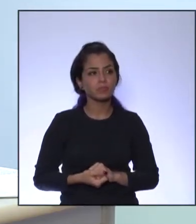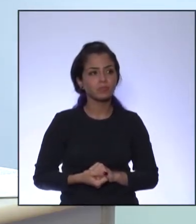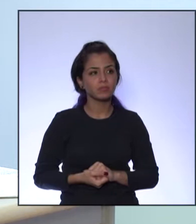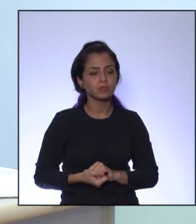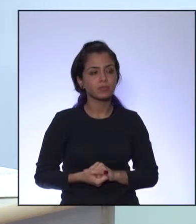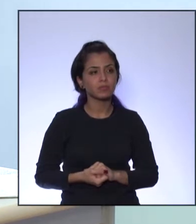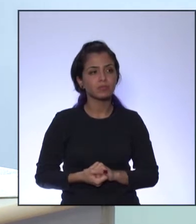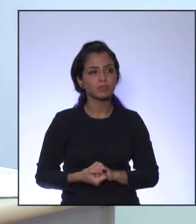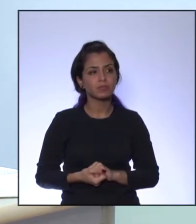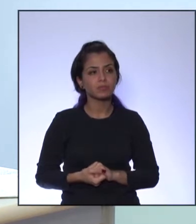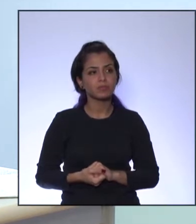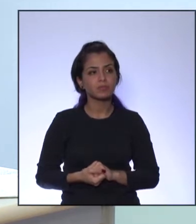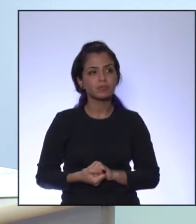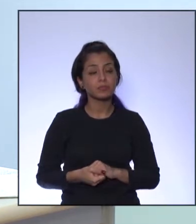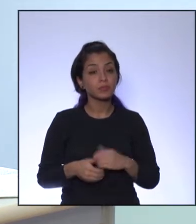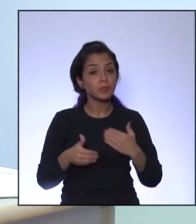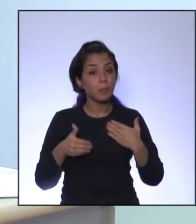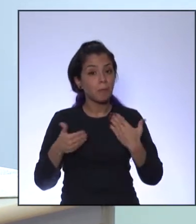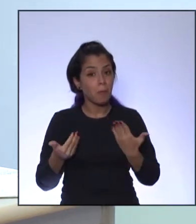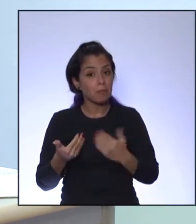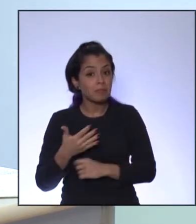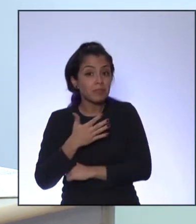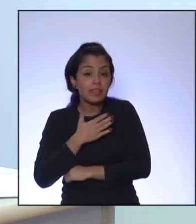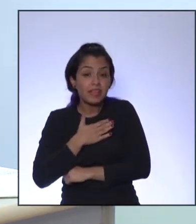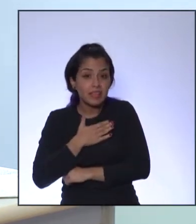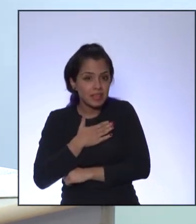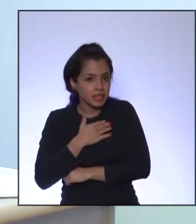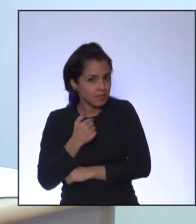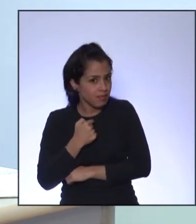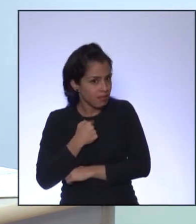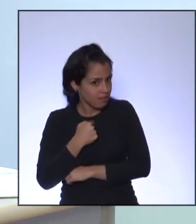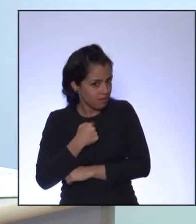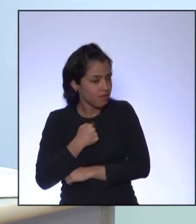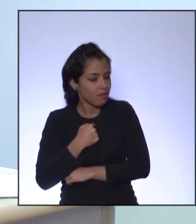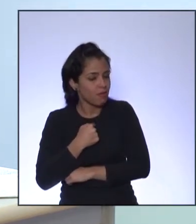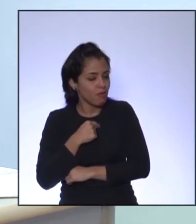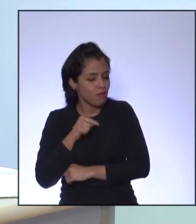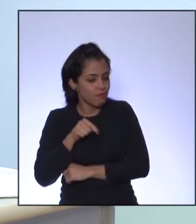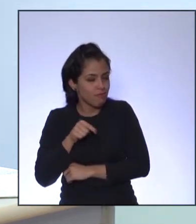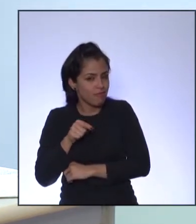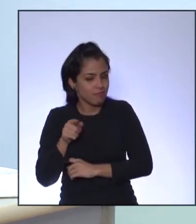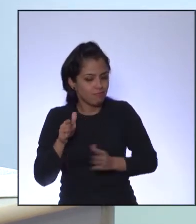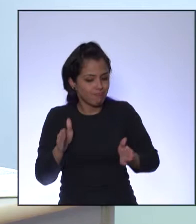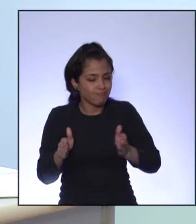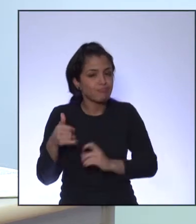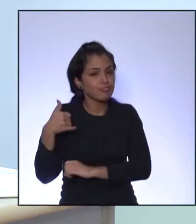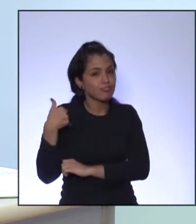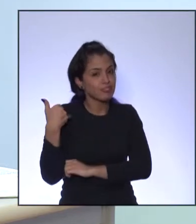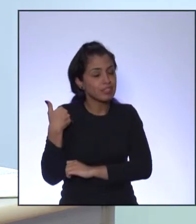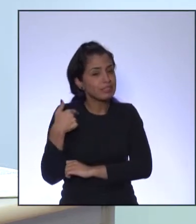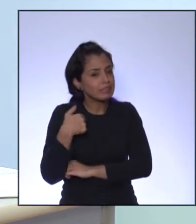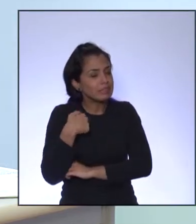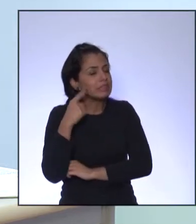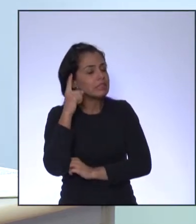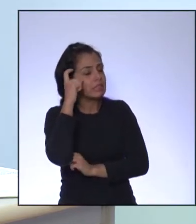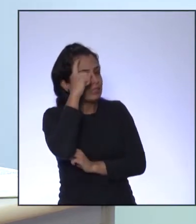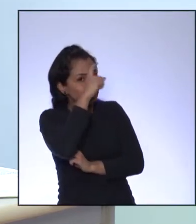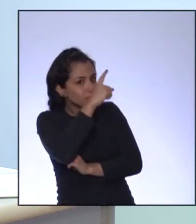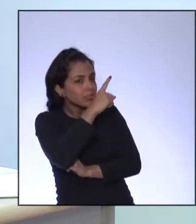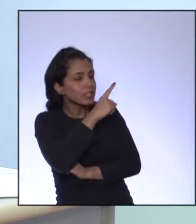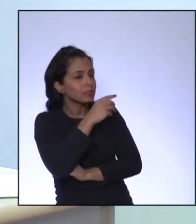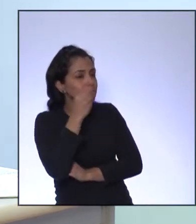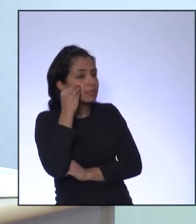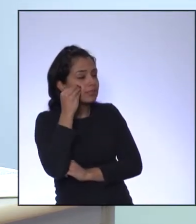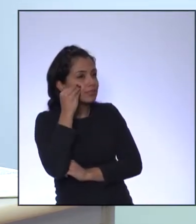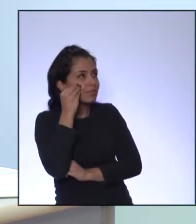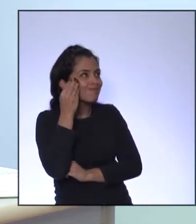Bom, eu, particularmente, nessa idade, tive um pouco de dificuldade em saber o que eu gostaria de ser quando crescesse.